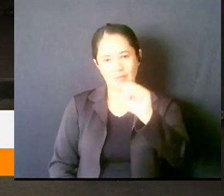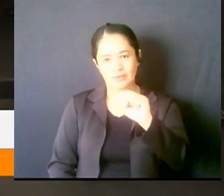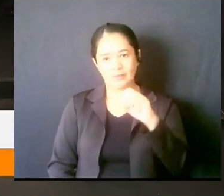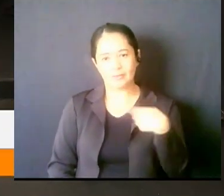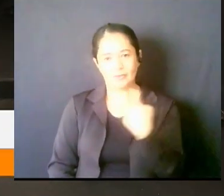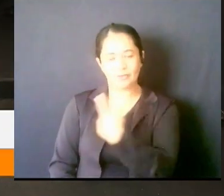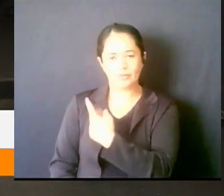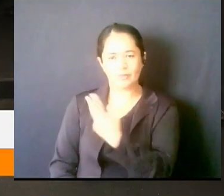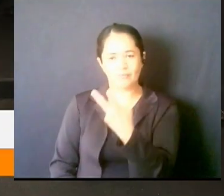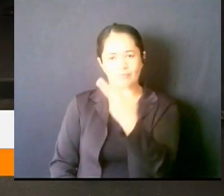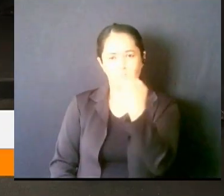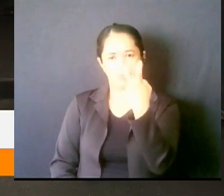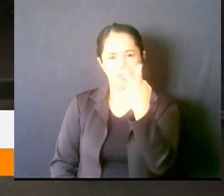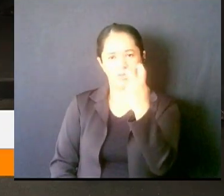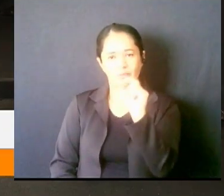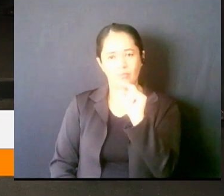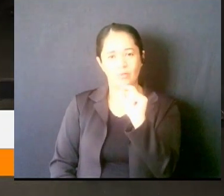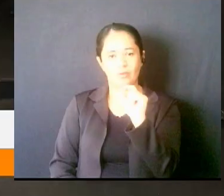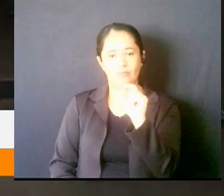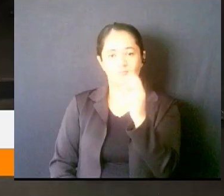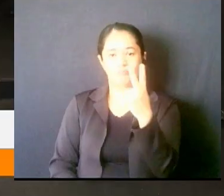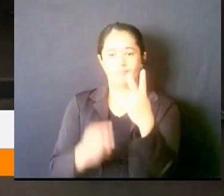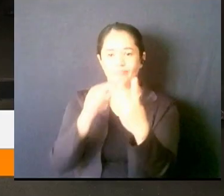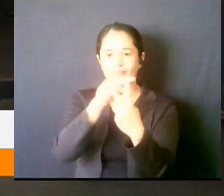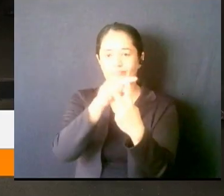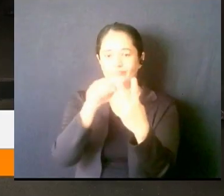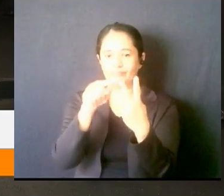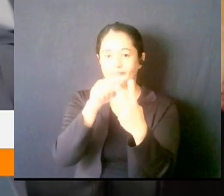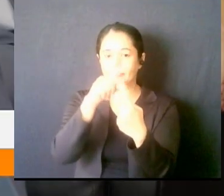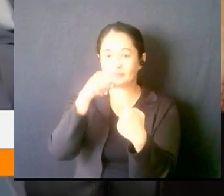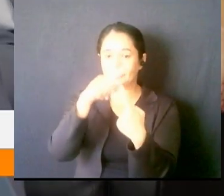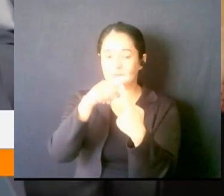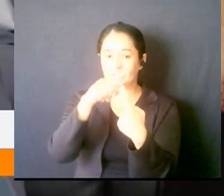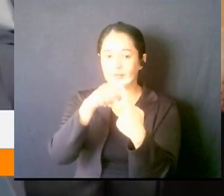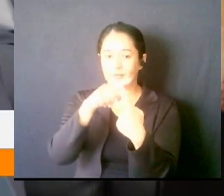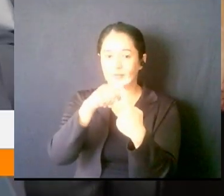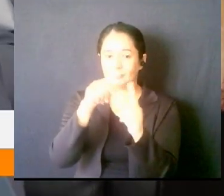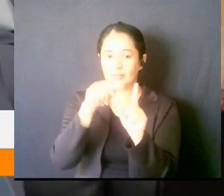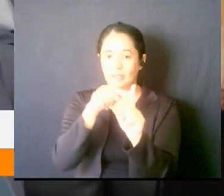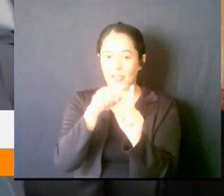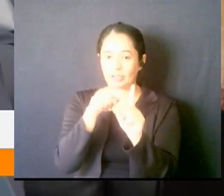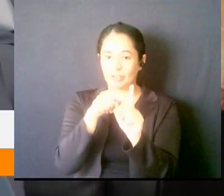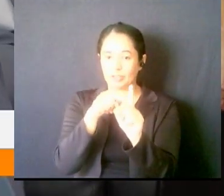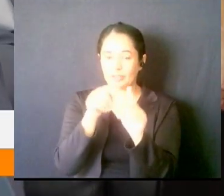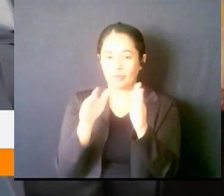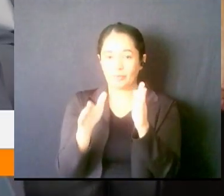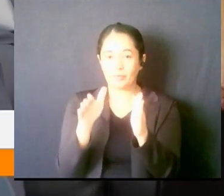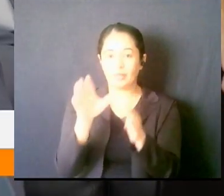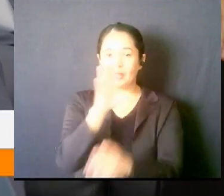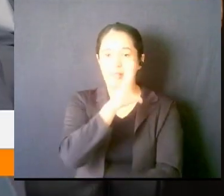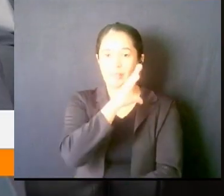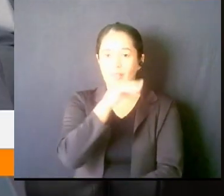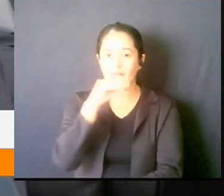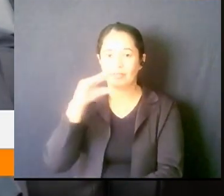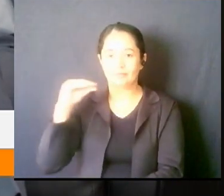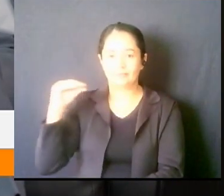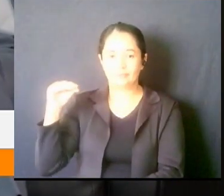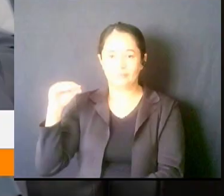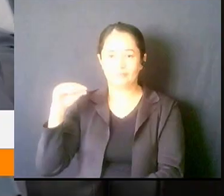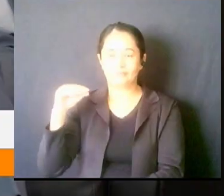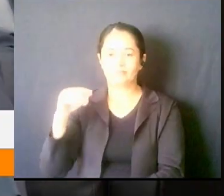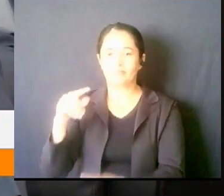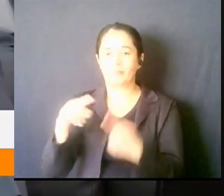tem dois tipos de gestação da adolescência. Uma daquela adolescente que tem